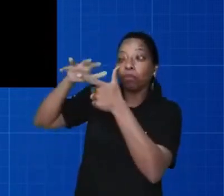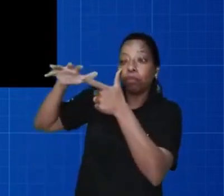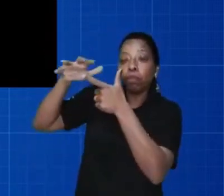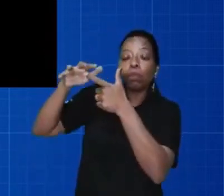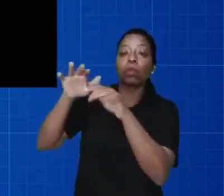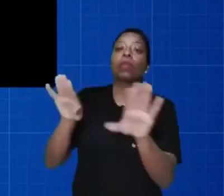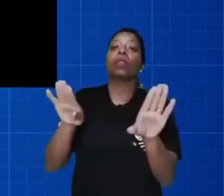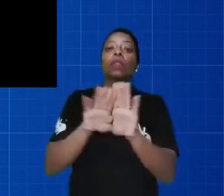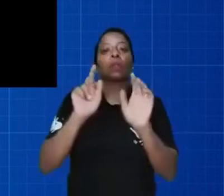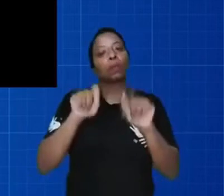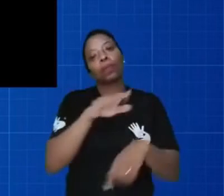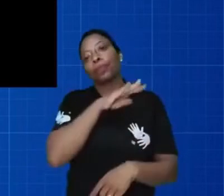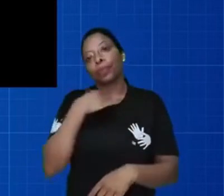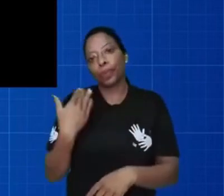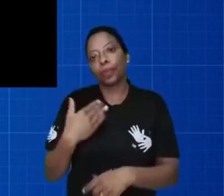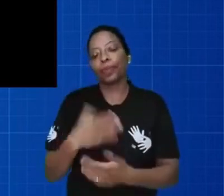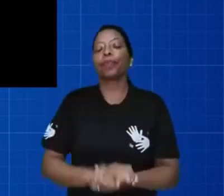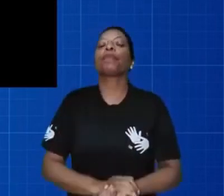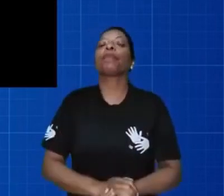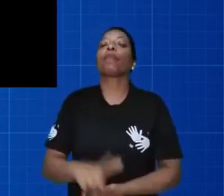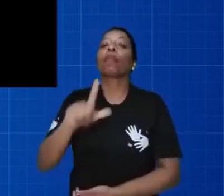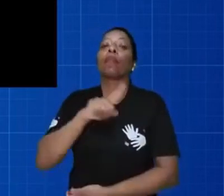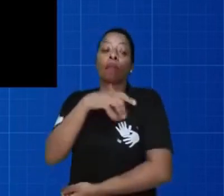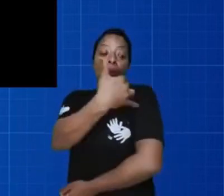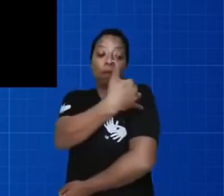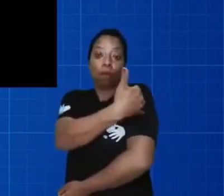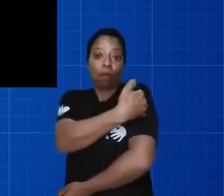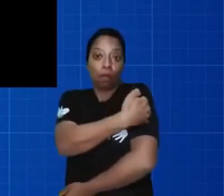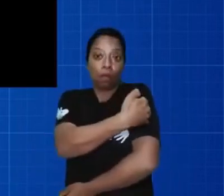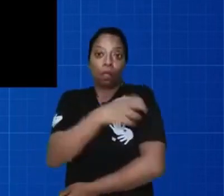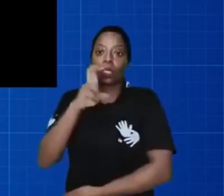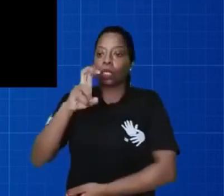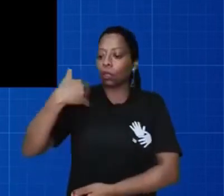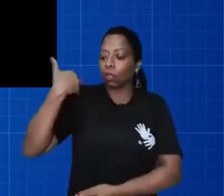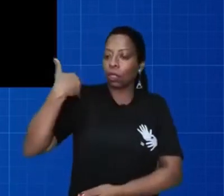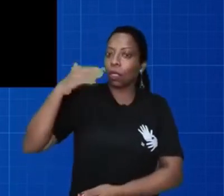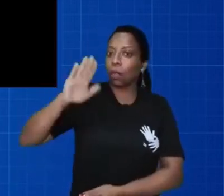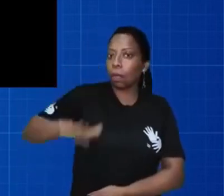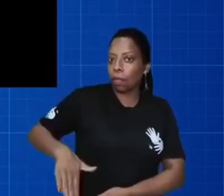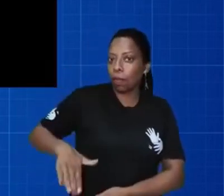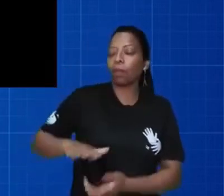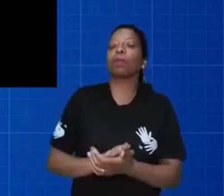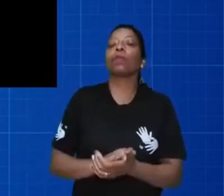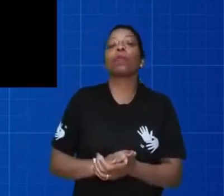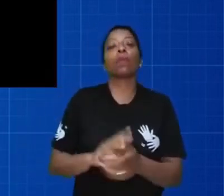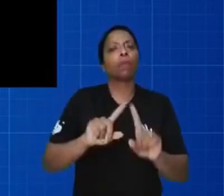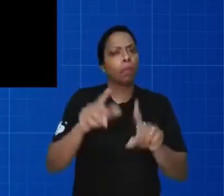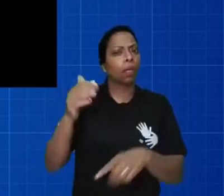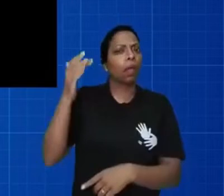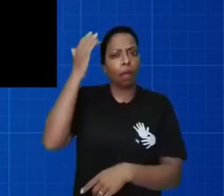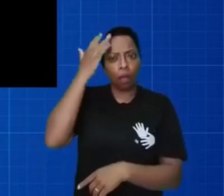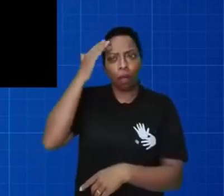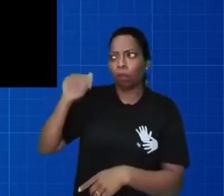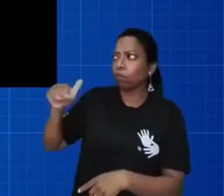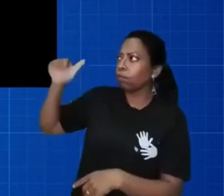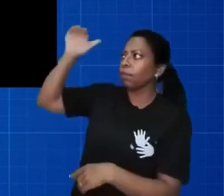idade. Adultos também precisam tomar essa vacina, se não tiverem tomado na infância. Então, até 29 anos de idade são 2 doses,